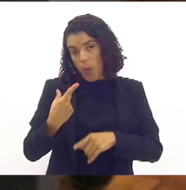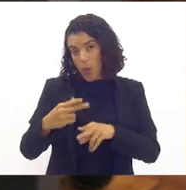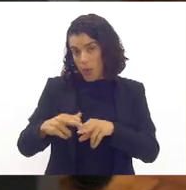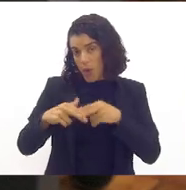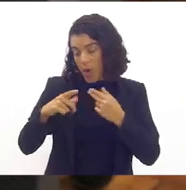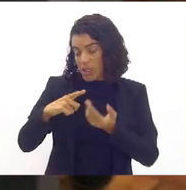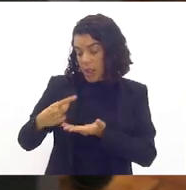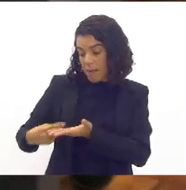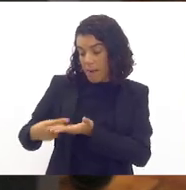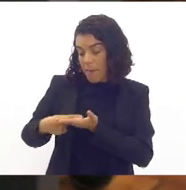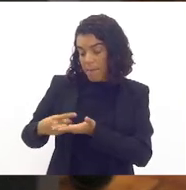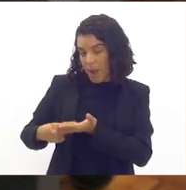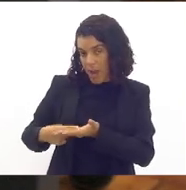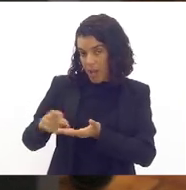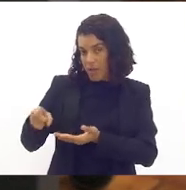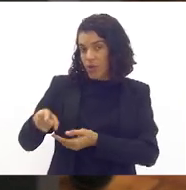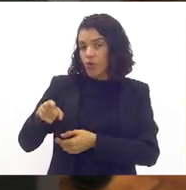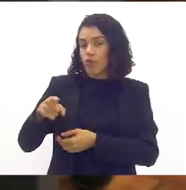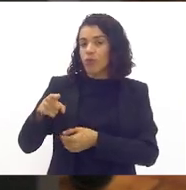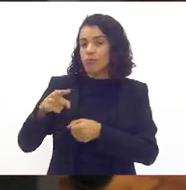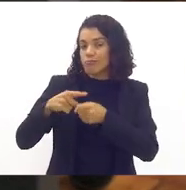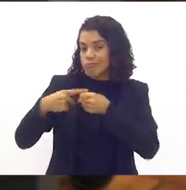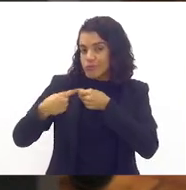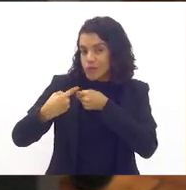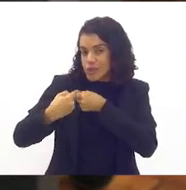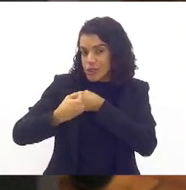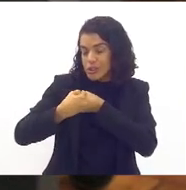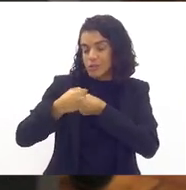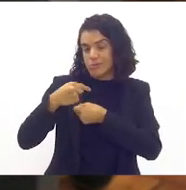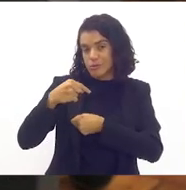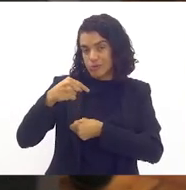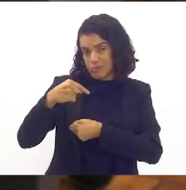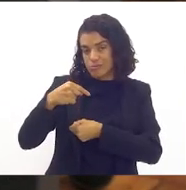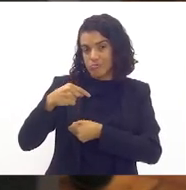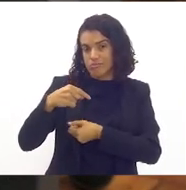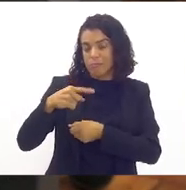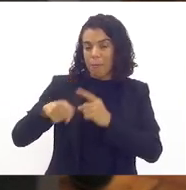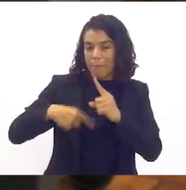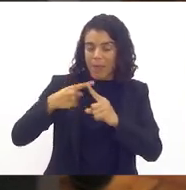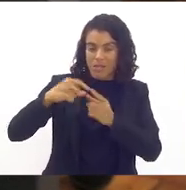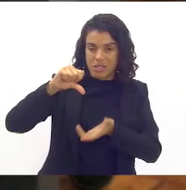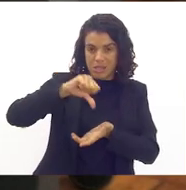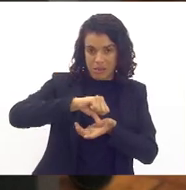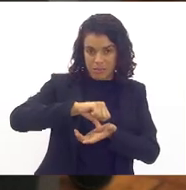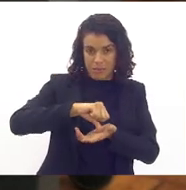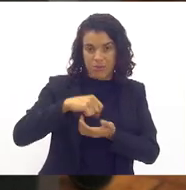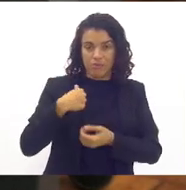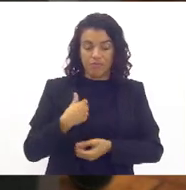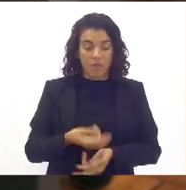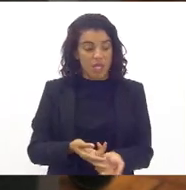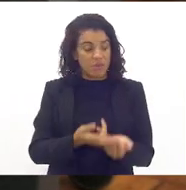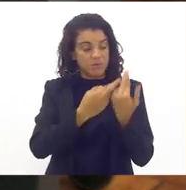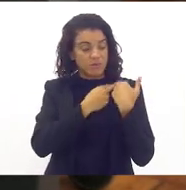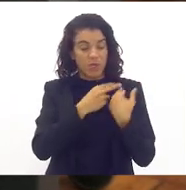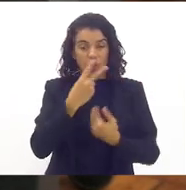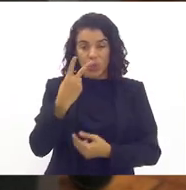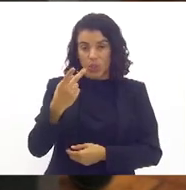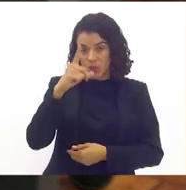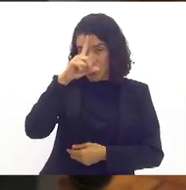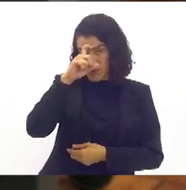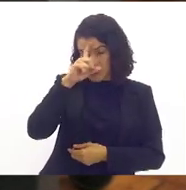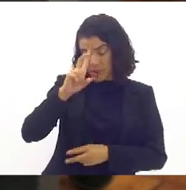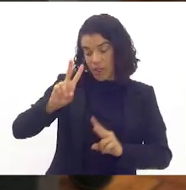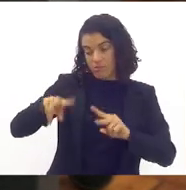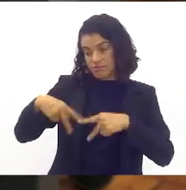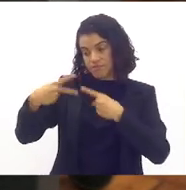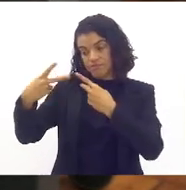com o município da capital? Né? O município da capital assumiu dois hospitais. Aí tem acordos de transferência por